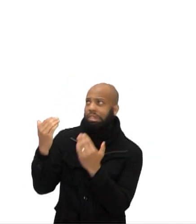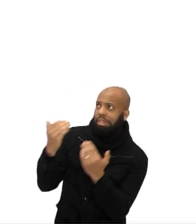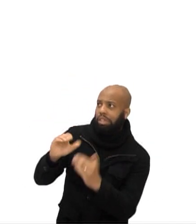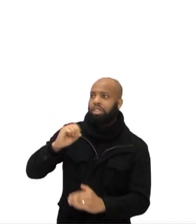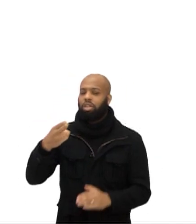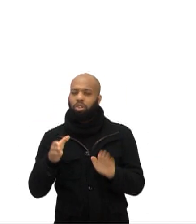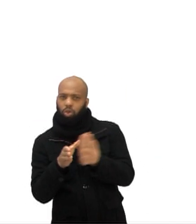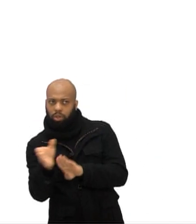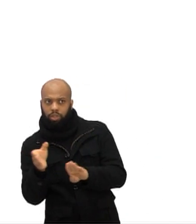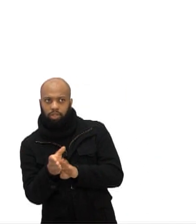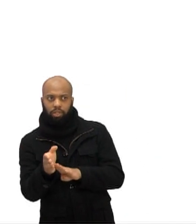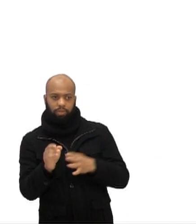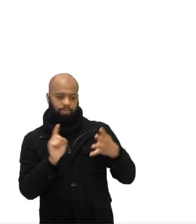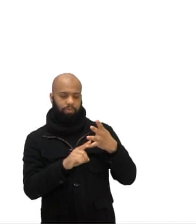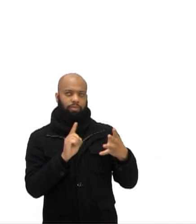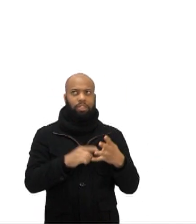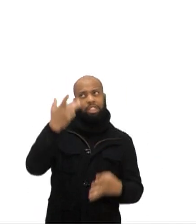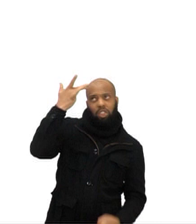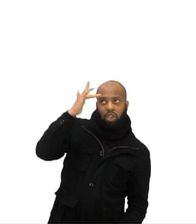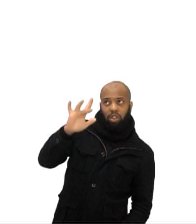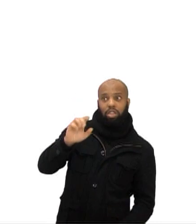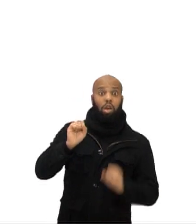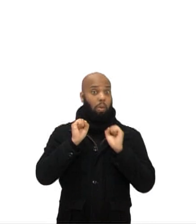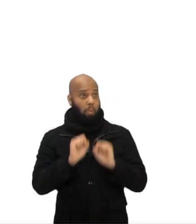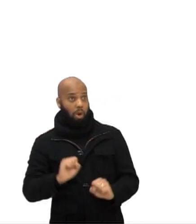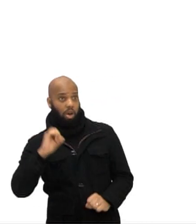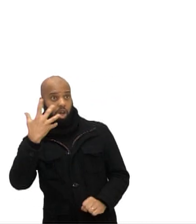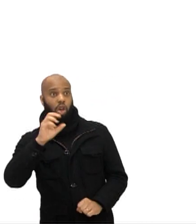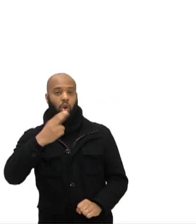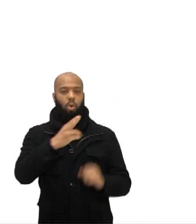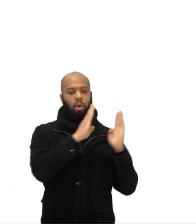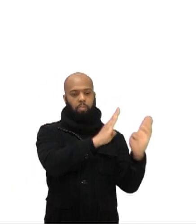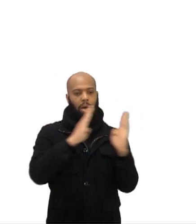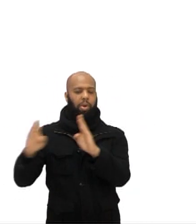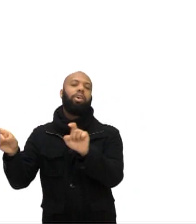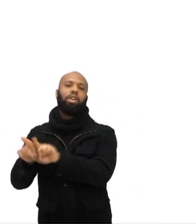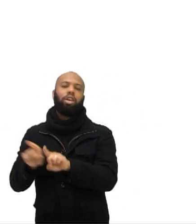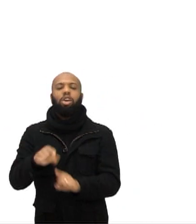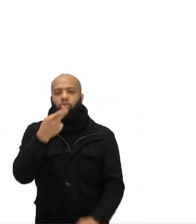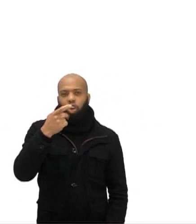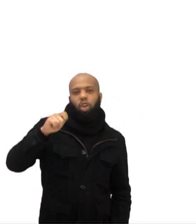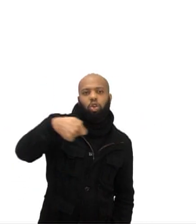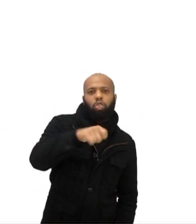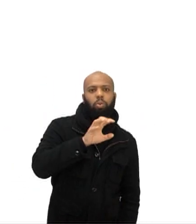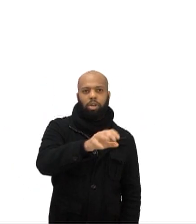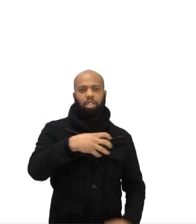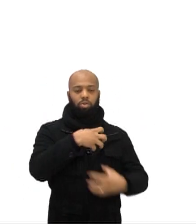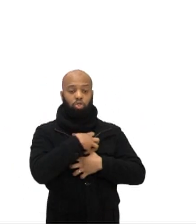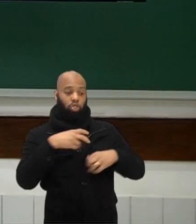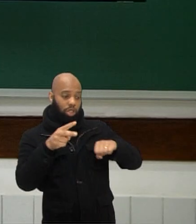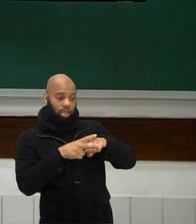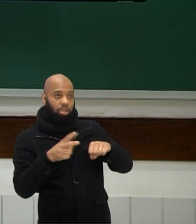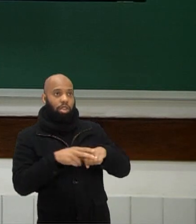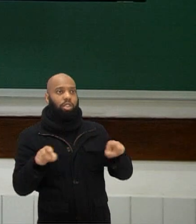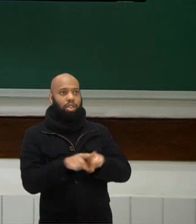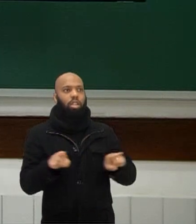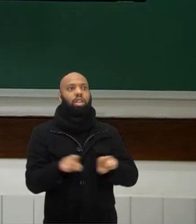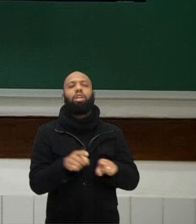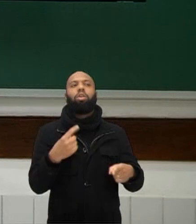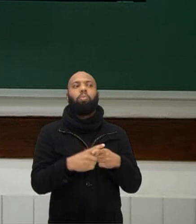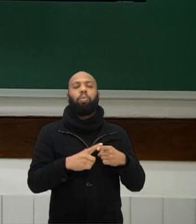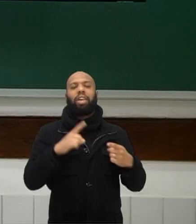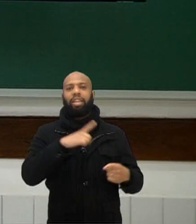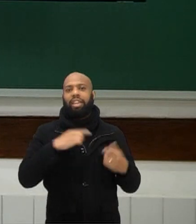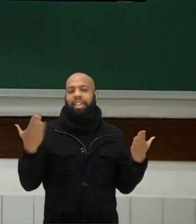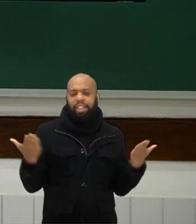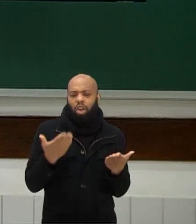conselho, incerteza, hipótese ou ordem. A gente falou bastante dessa questão desses modos verbais. Na verdade,